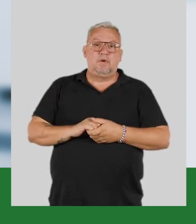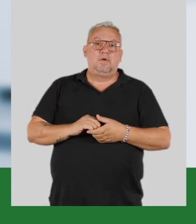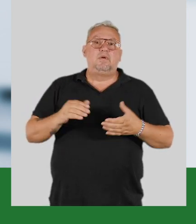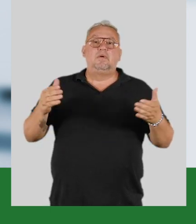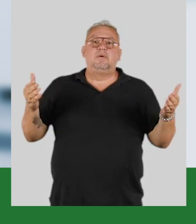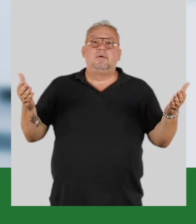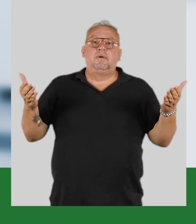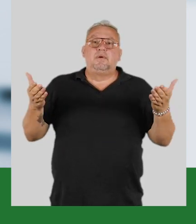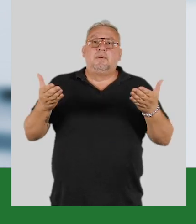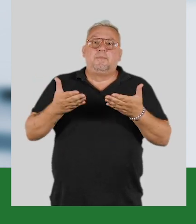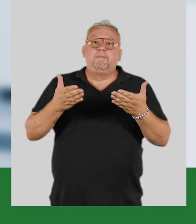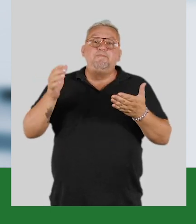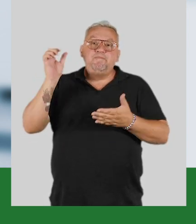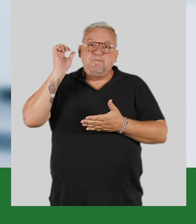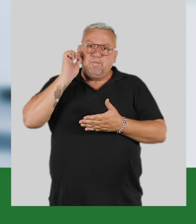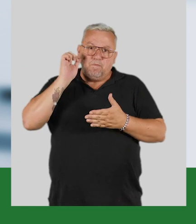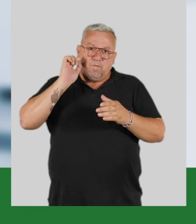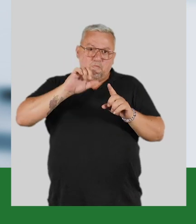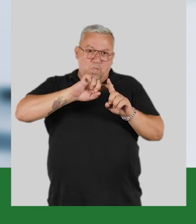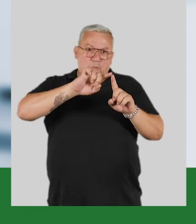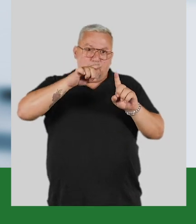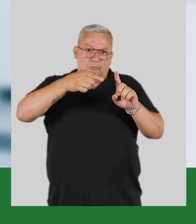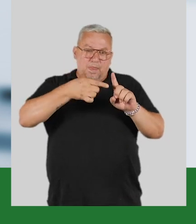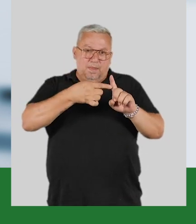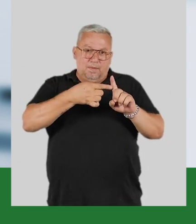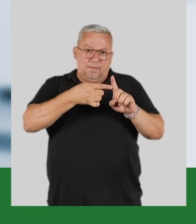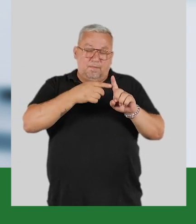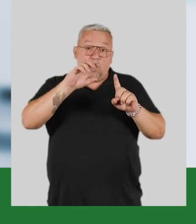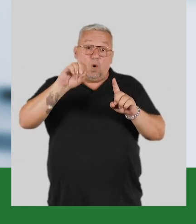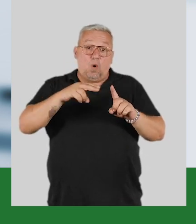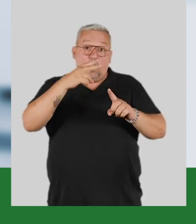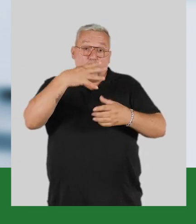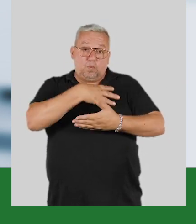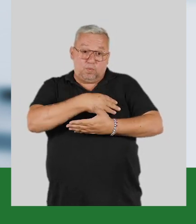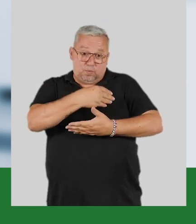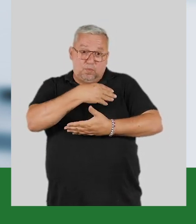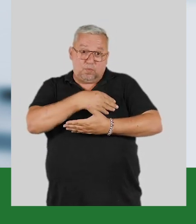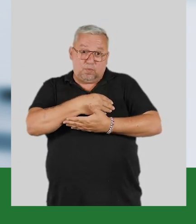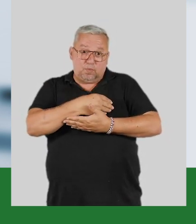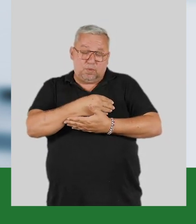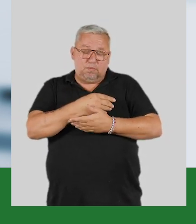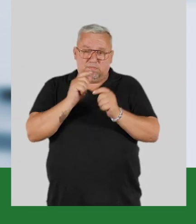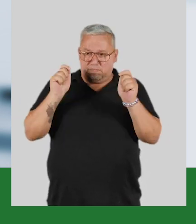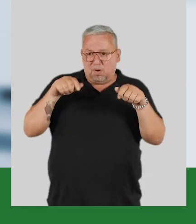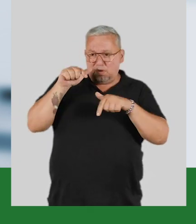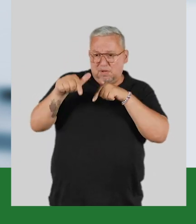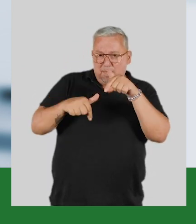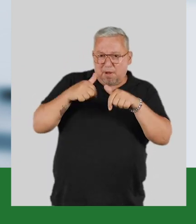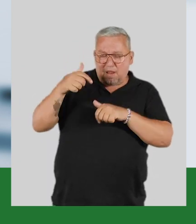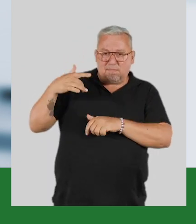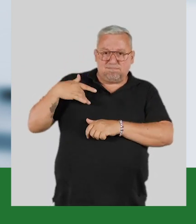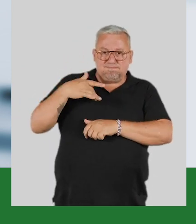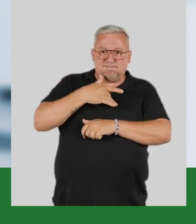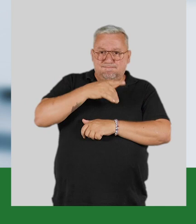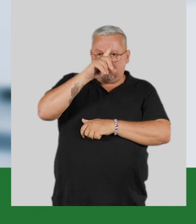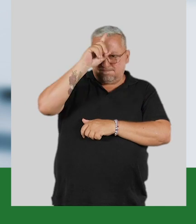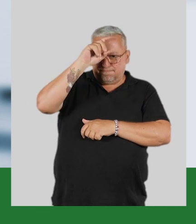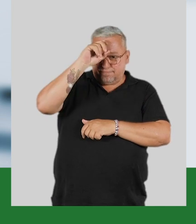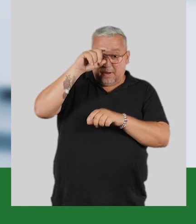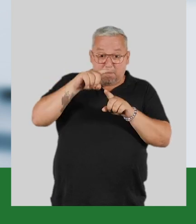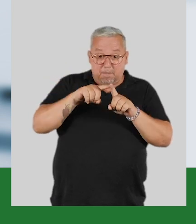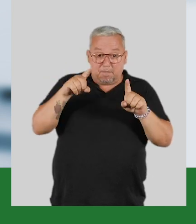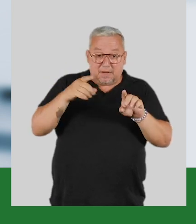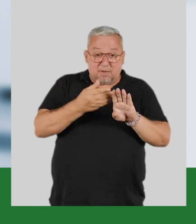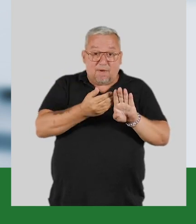Agora, mulheres gestantes ou que estão amamentando, mesmo que sejam profissionais de saúde, mas não estão na linha de